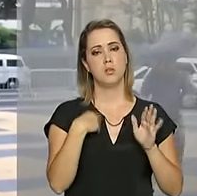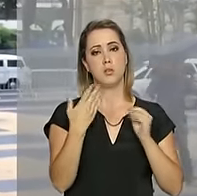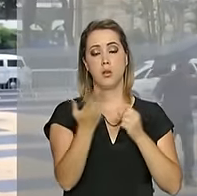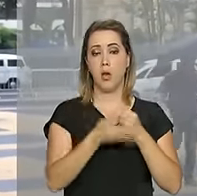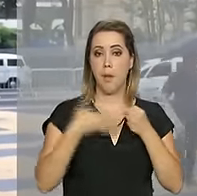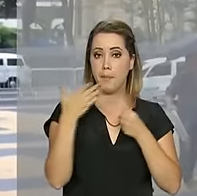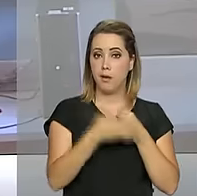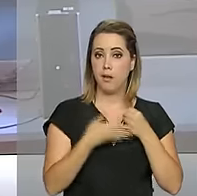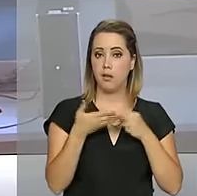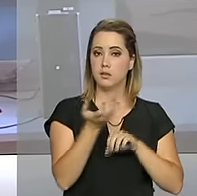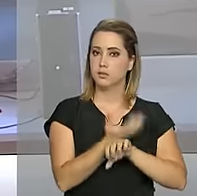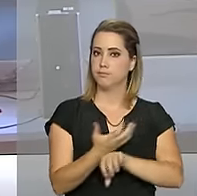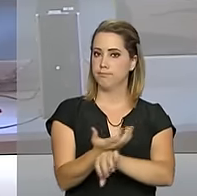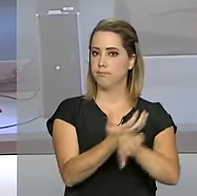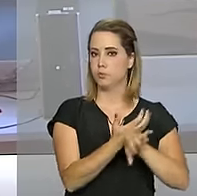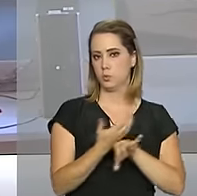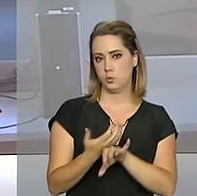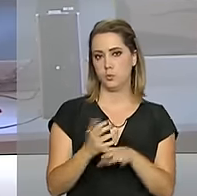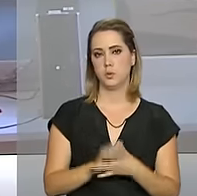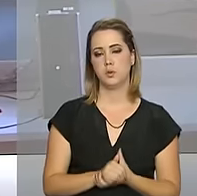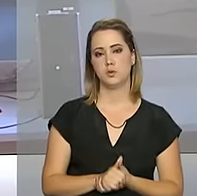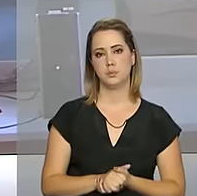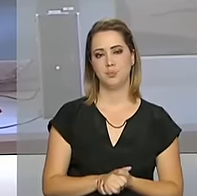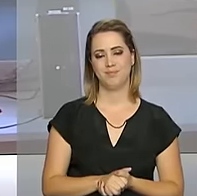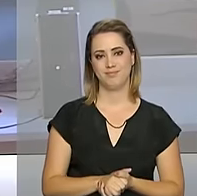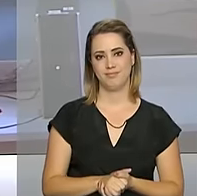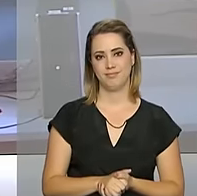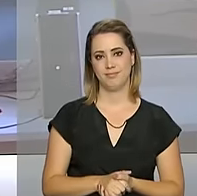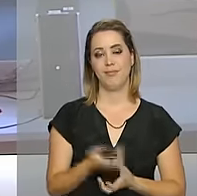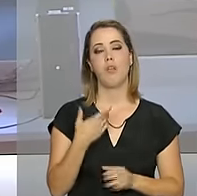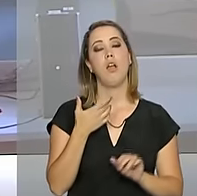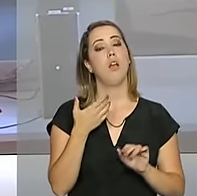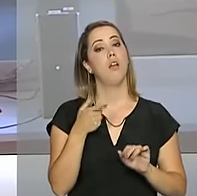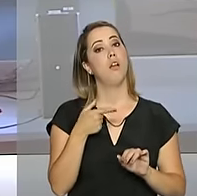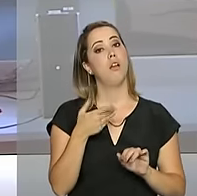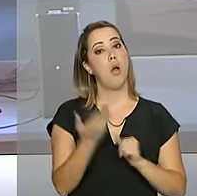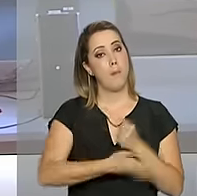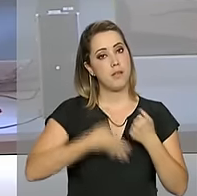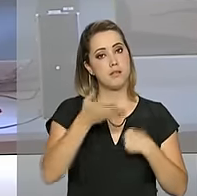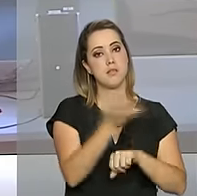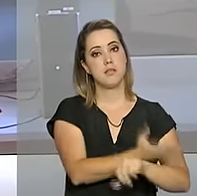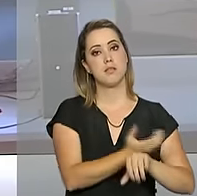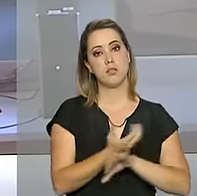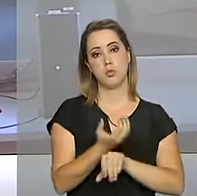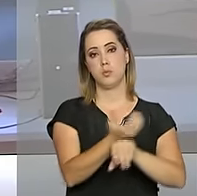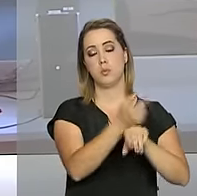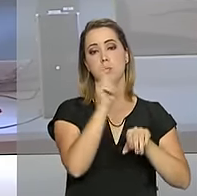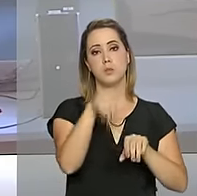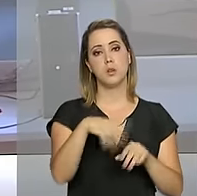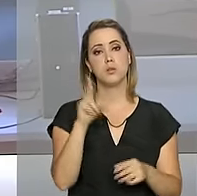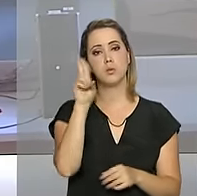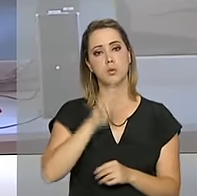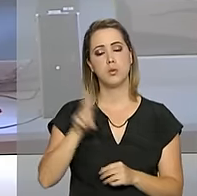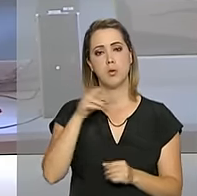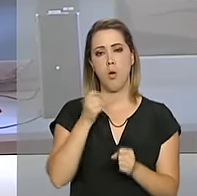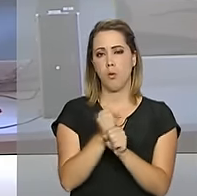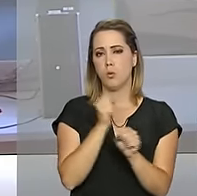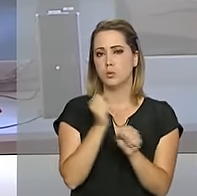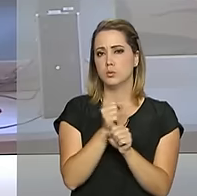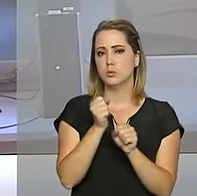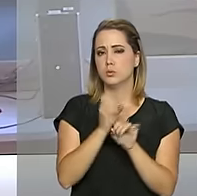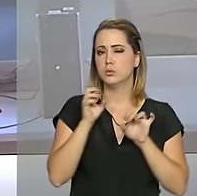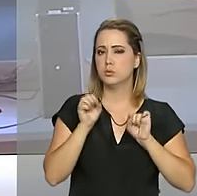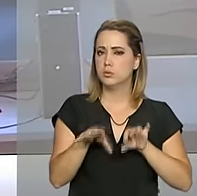Comum Curricular. A Base Nacional Comum Curricular é uma ferramenta que vai ajudar a orientar a construção